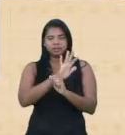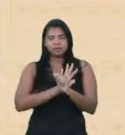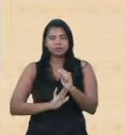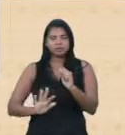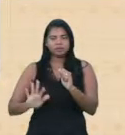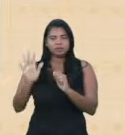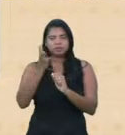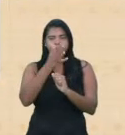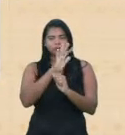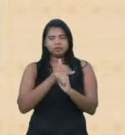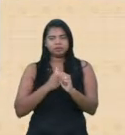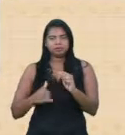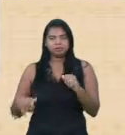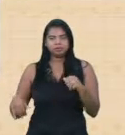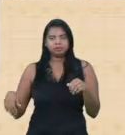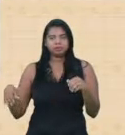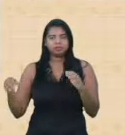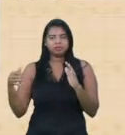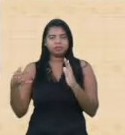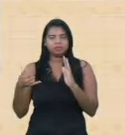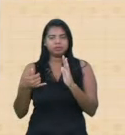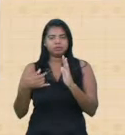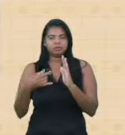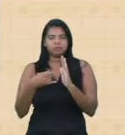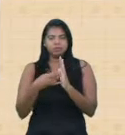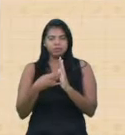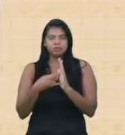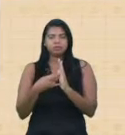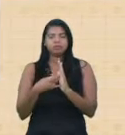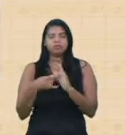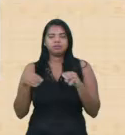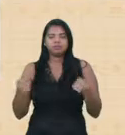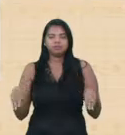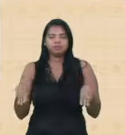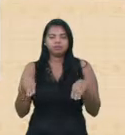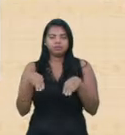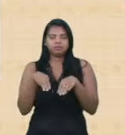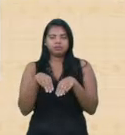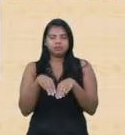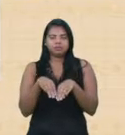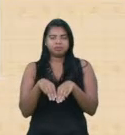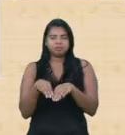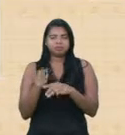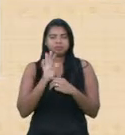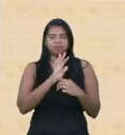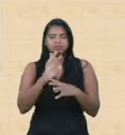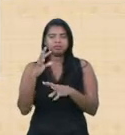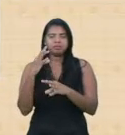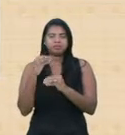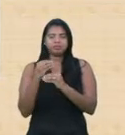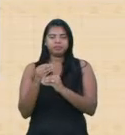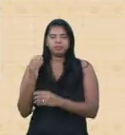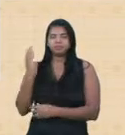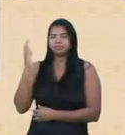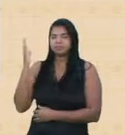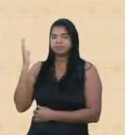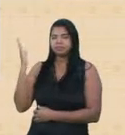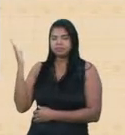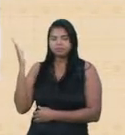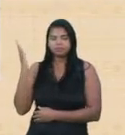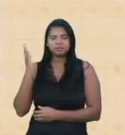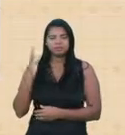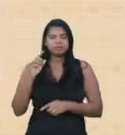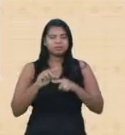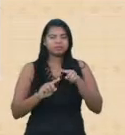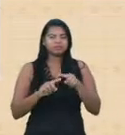esses magnetitas, fazendo com que agora a linha do campo magnético torne esse material um